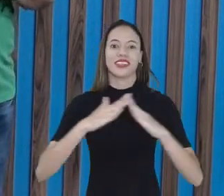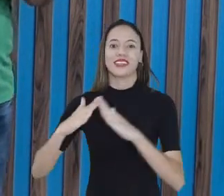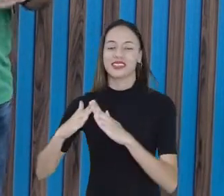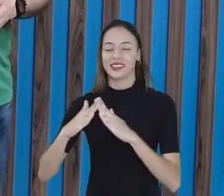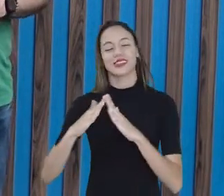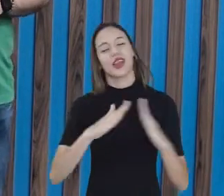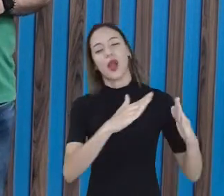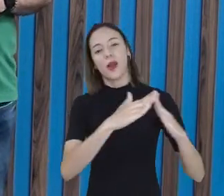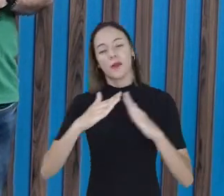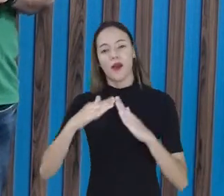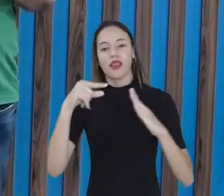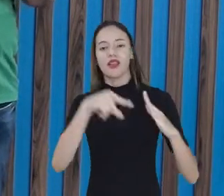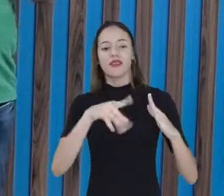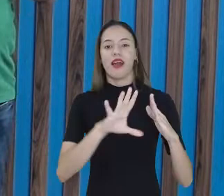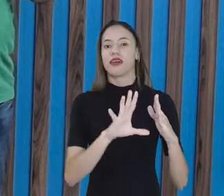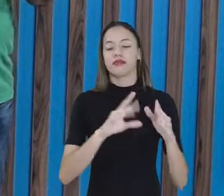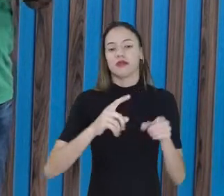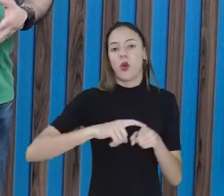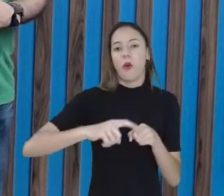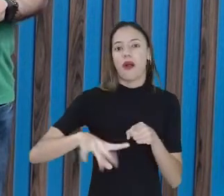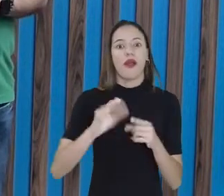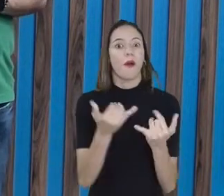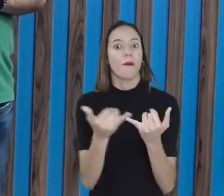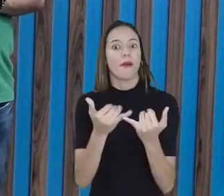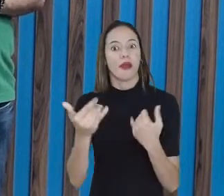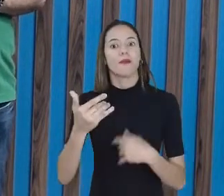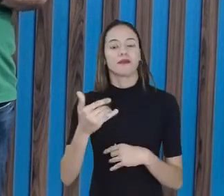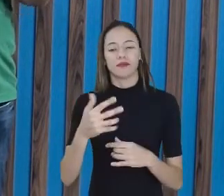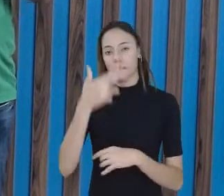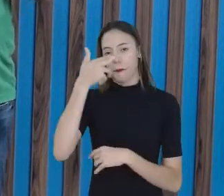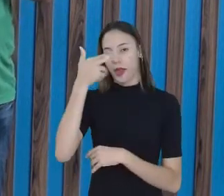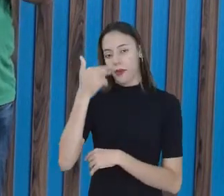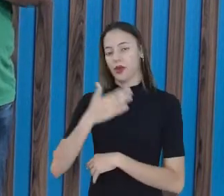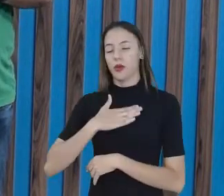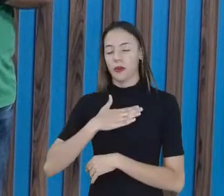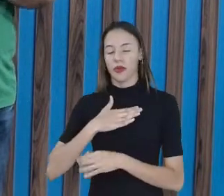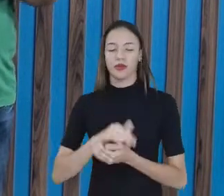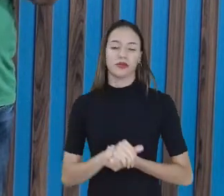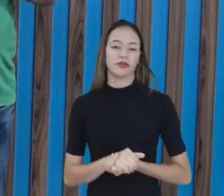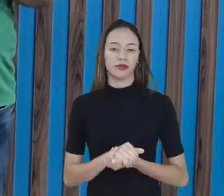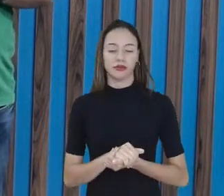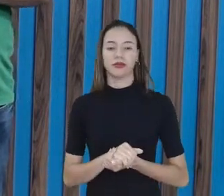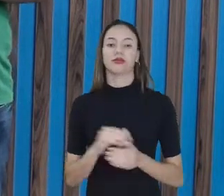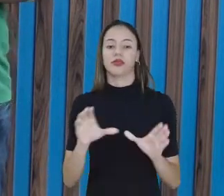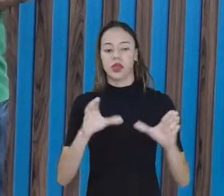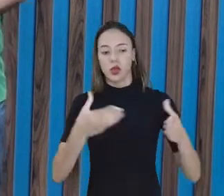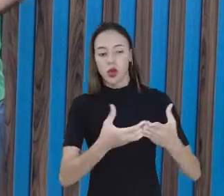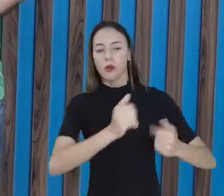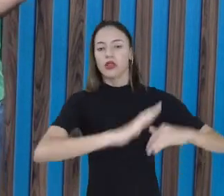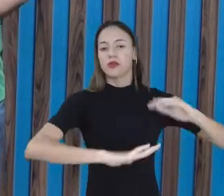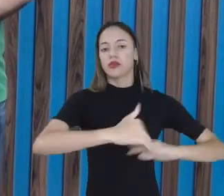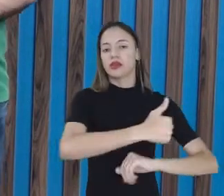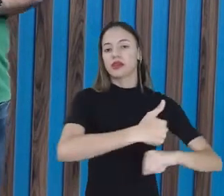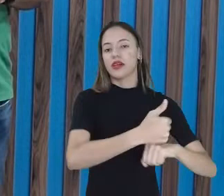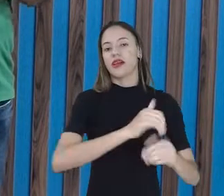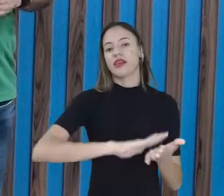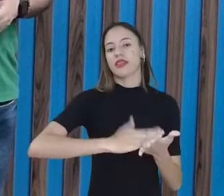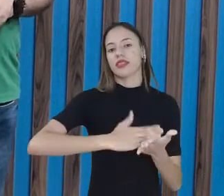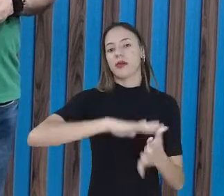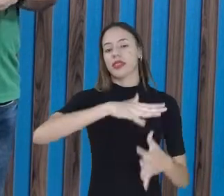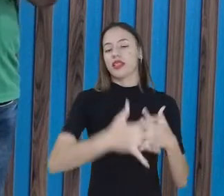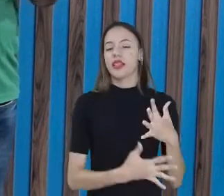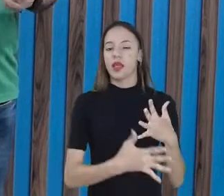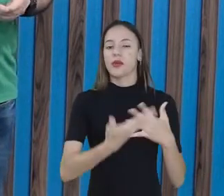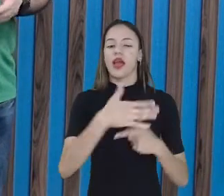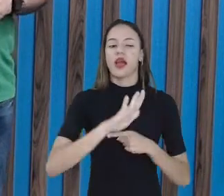no mesmo bairro que eu. E nesse sentido, Raquel, junto com toda a equipe de intérprete de Libras, nos